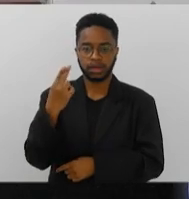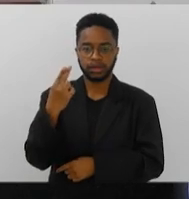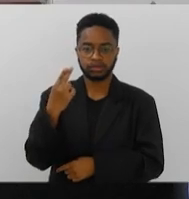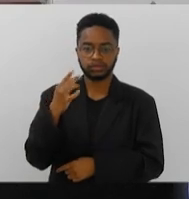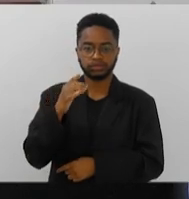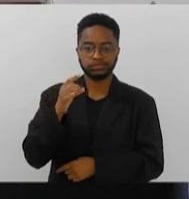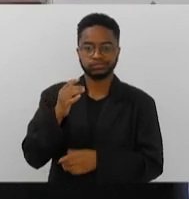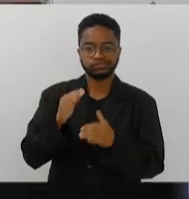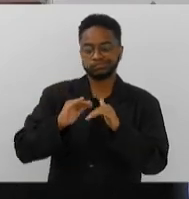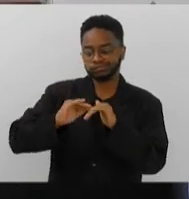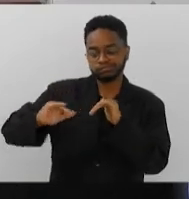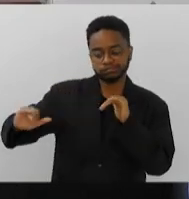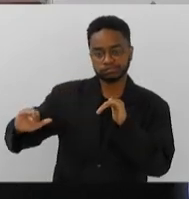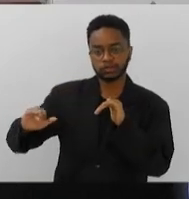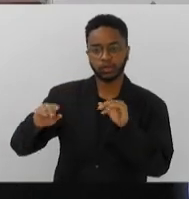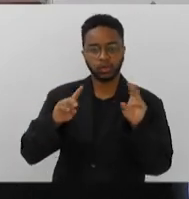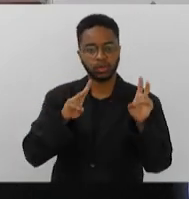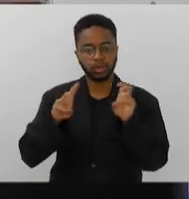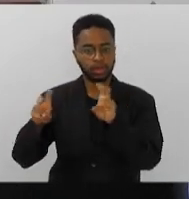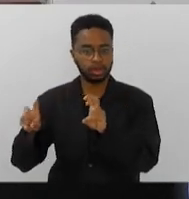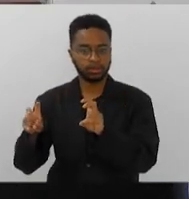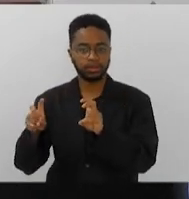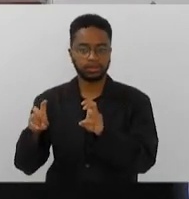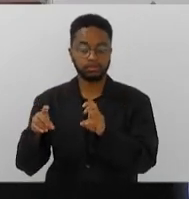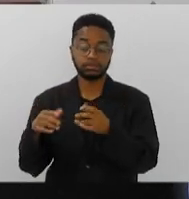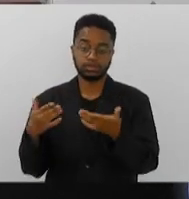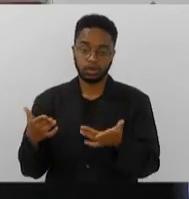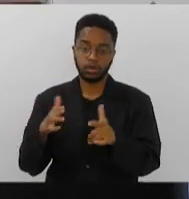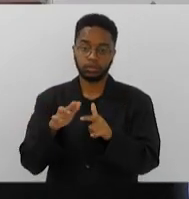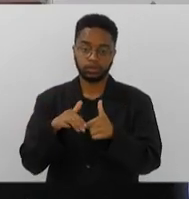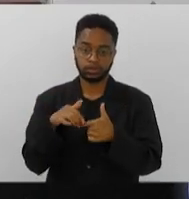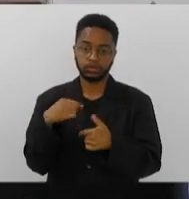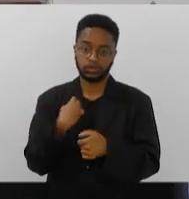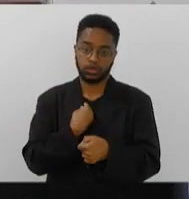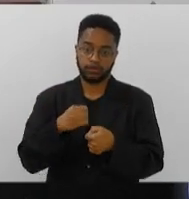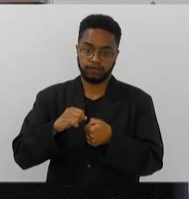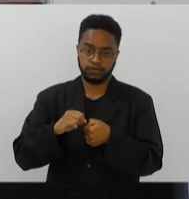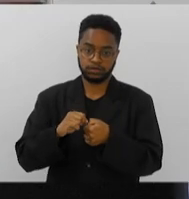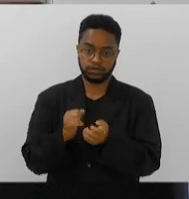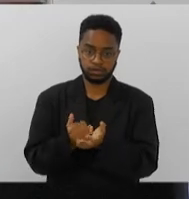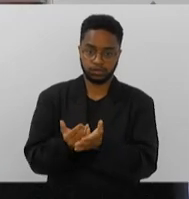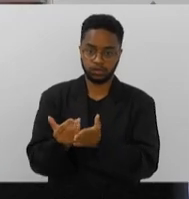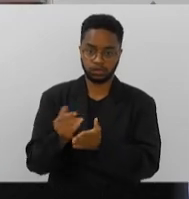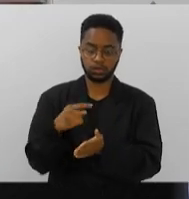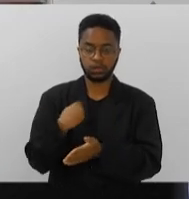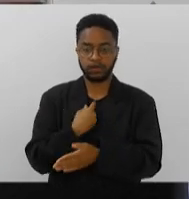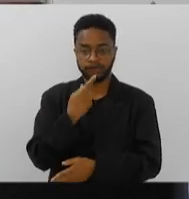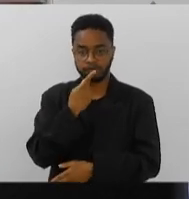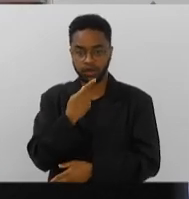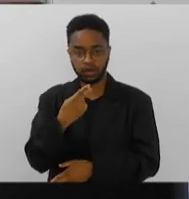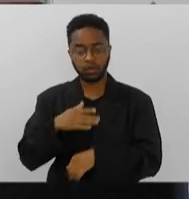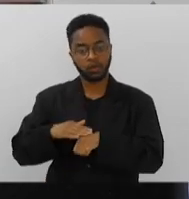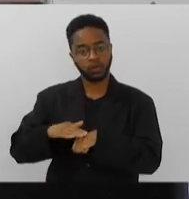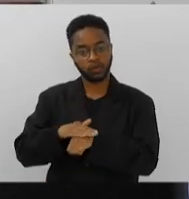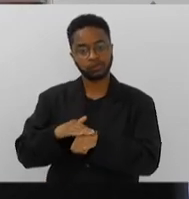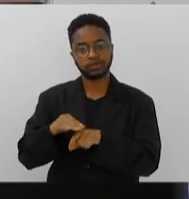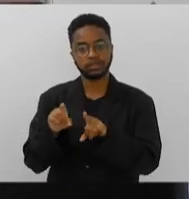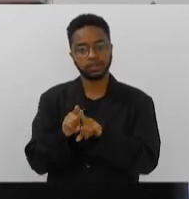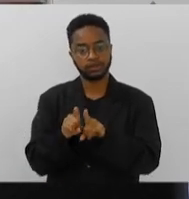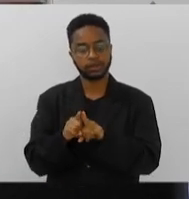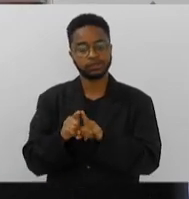à margem deste tema, e é isto que nós fizemos desde o início. Falamos, conversamos, e aí